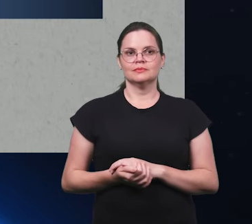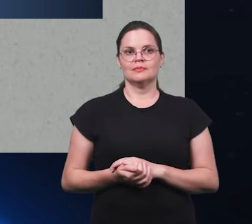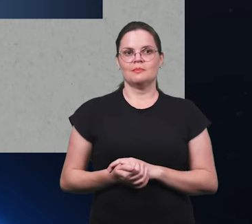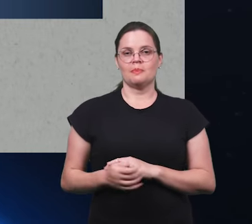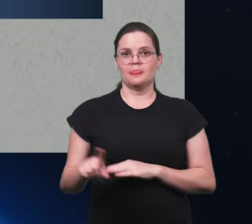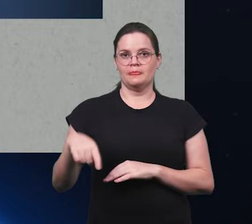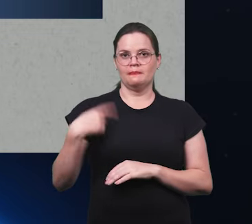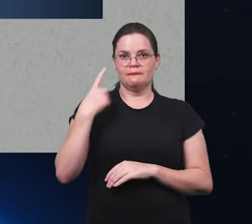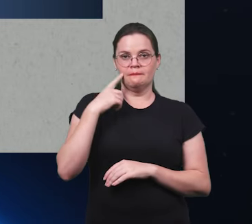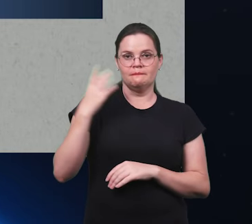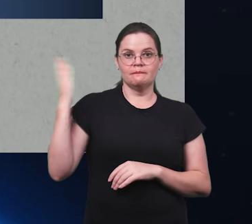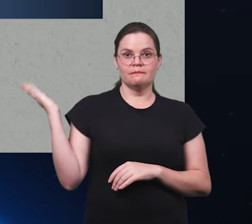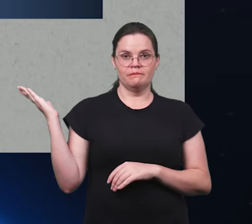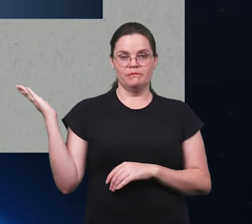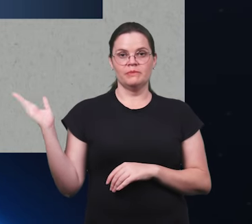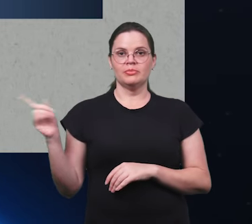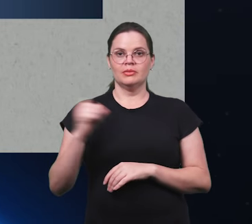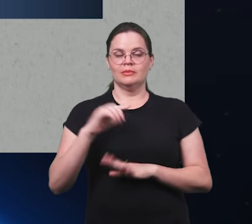Nós vemos aqui no quadro